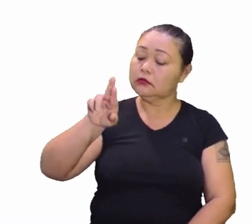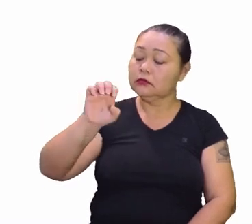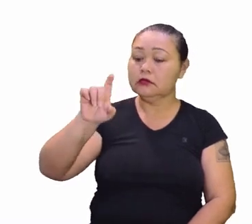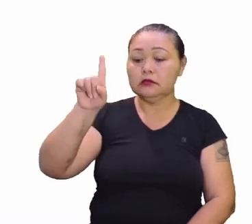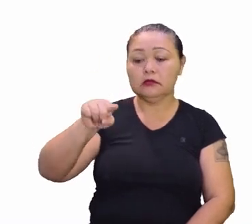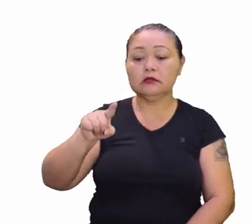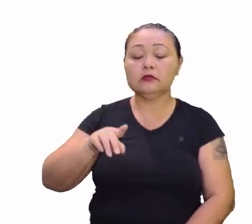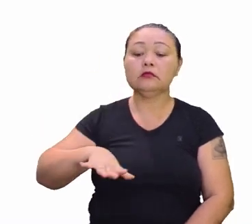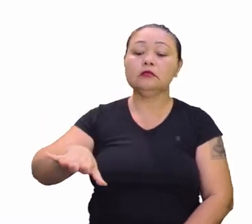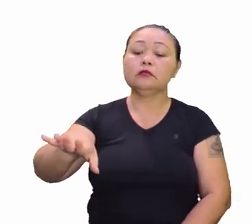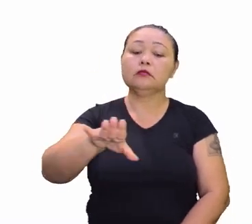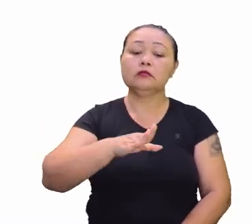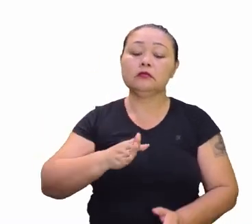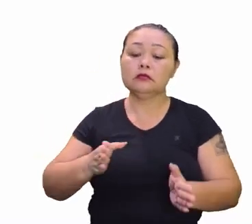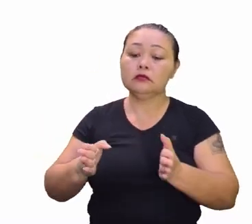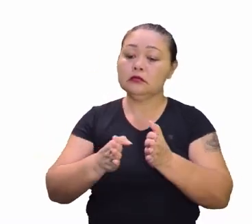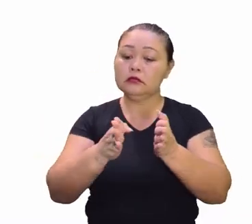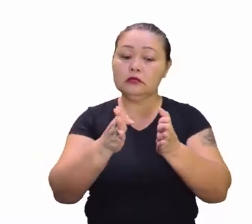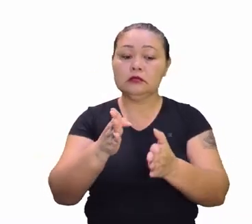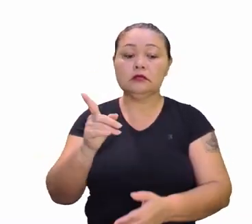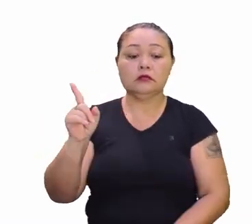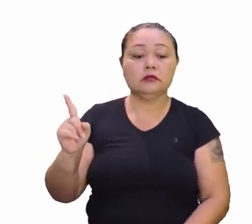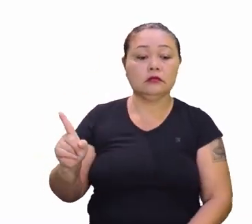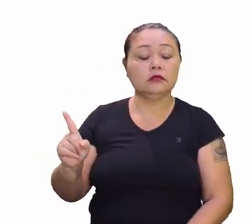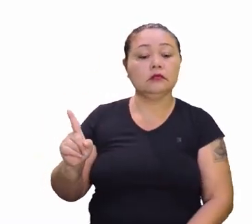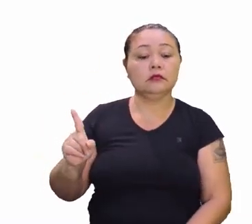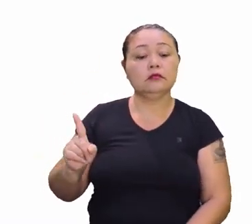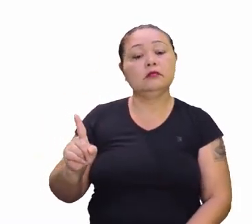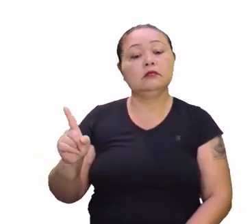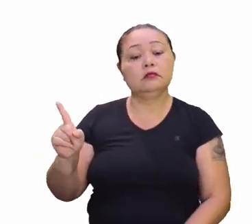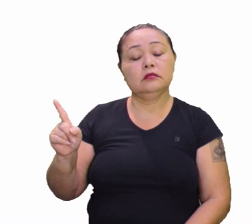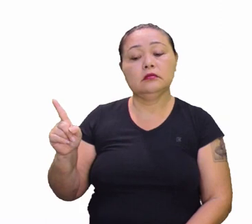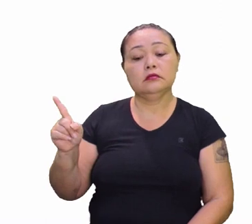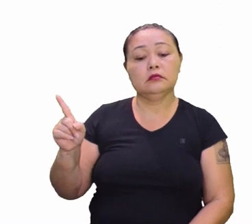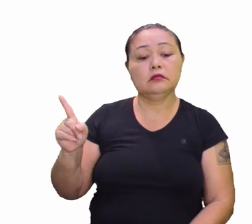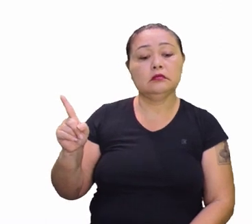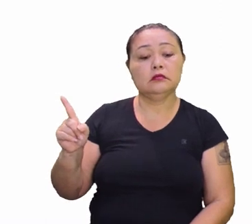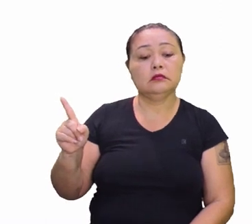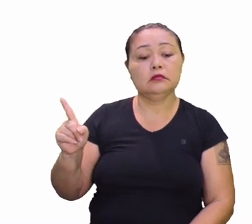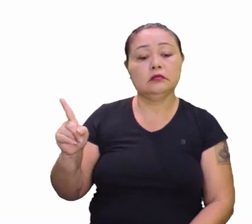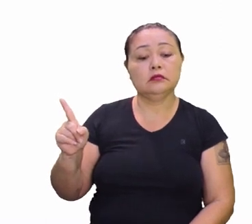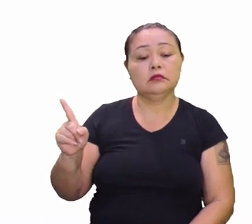professor Jorge? Isso, bacia do rio Mamoré, essa aqui, ó. Beleza?